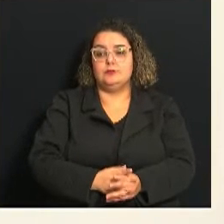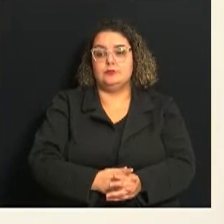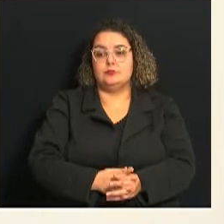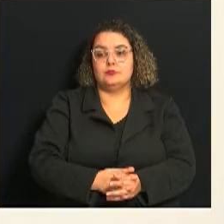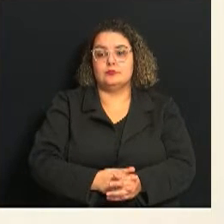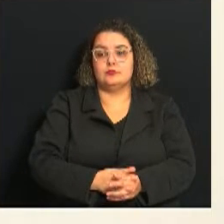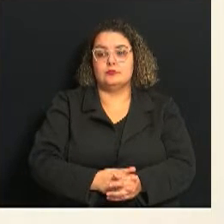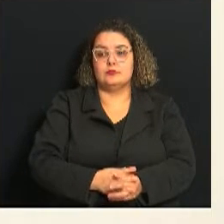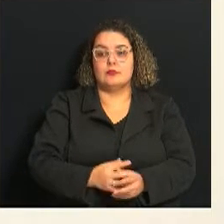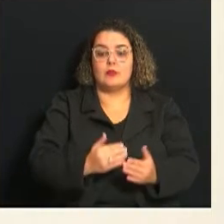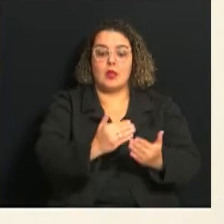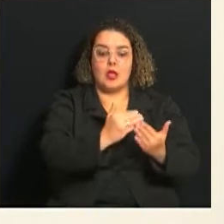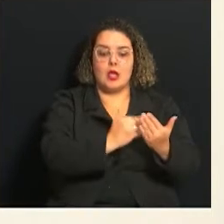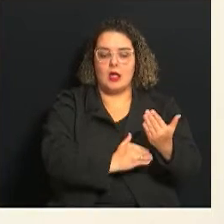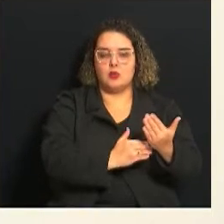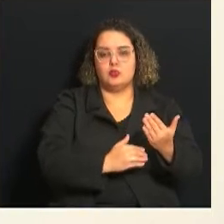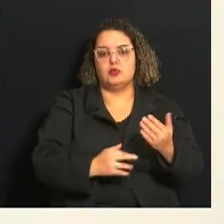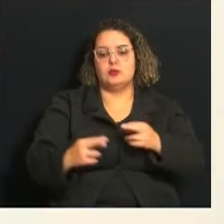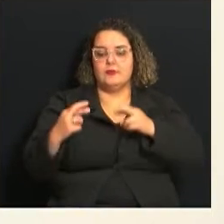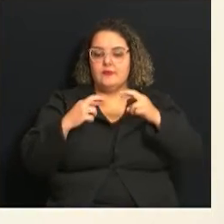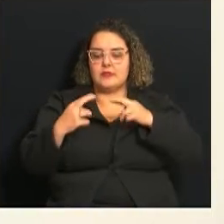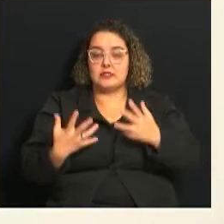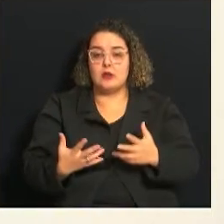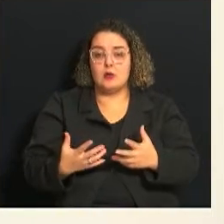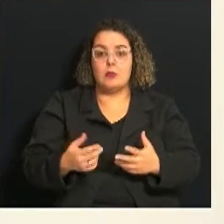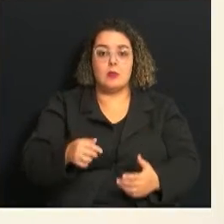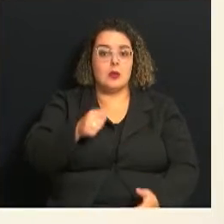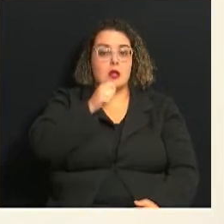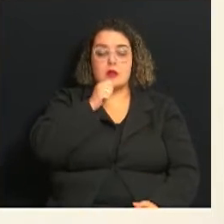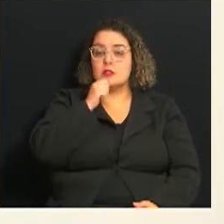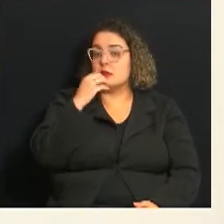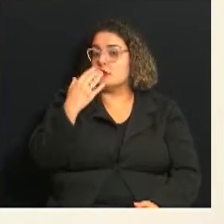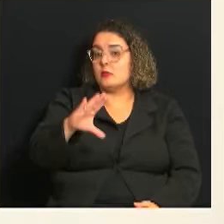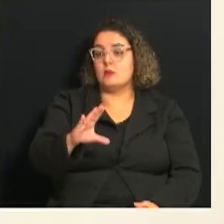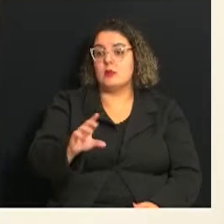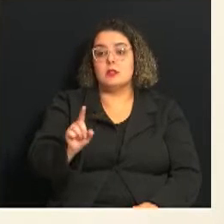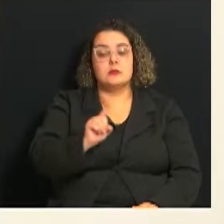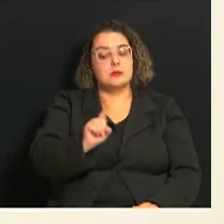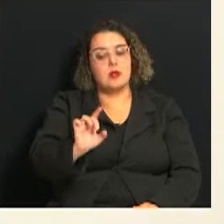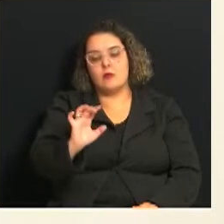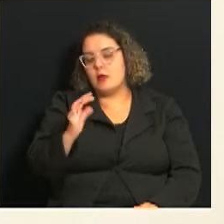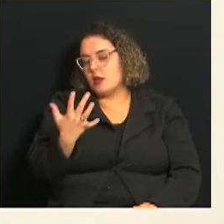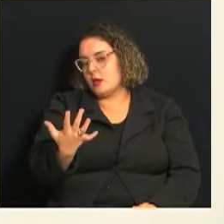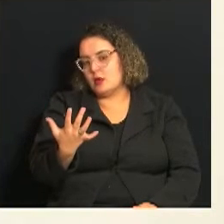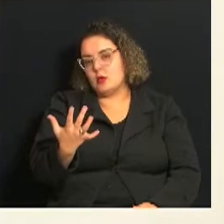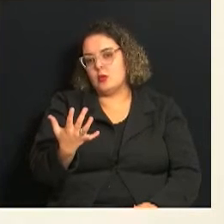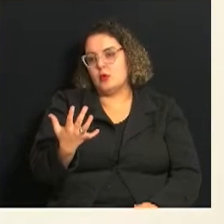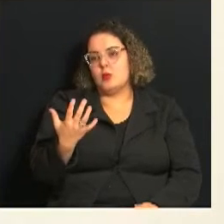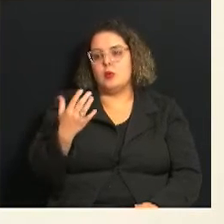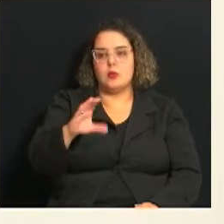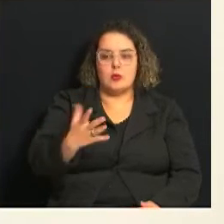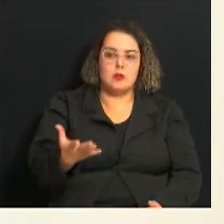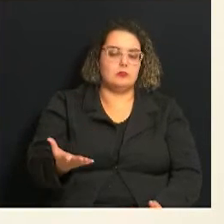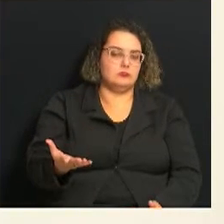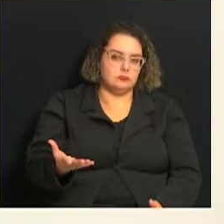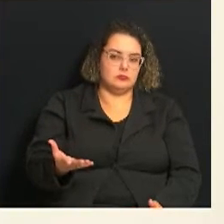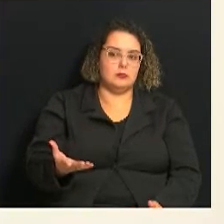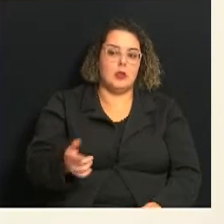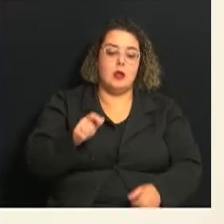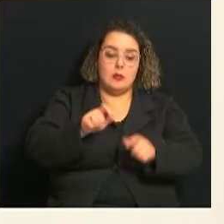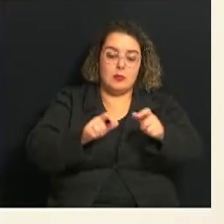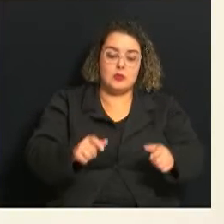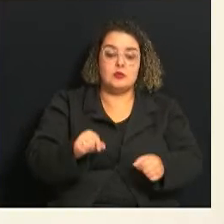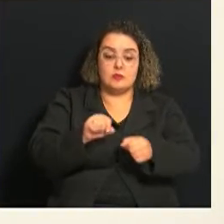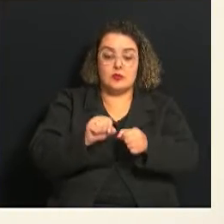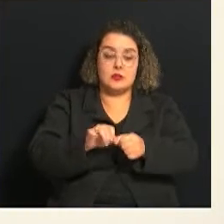fiscal, porque não está lançado ainda. Mas não vai acontecer o lançamento e nós só vamos poder ter a pessoa fazendo o seu cadastro